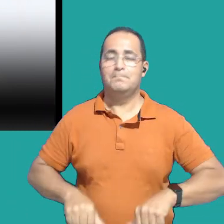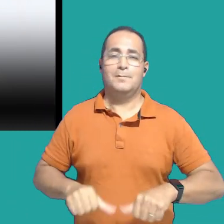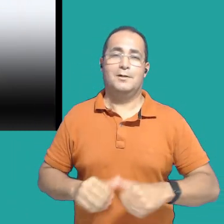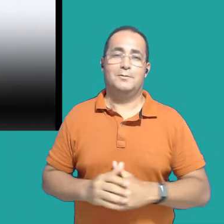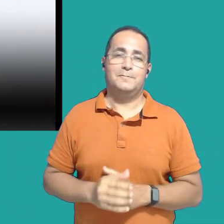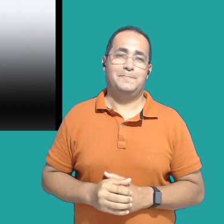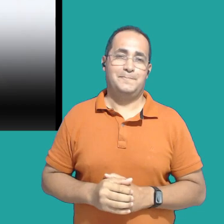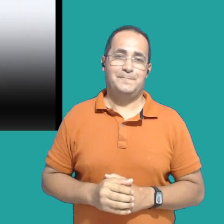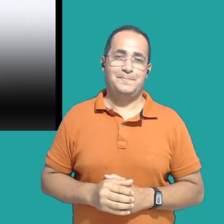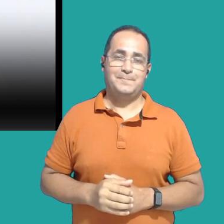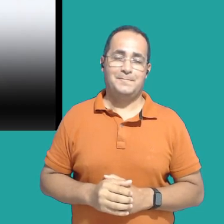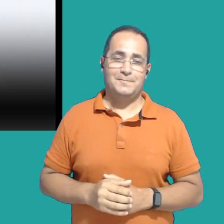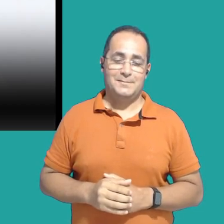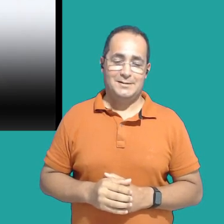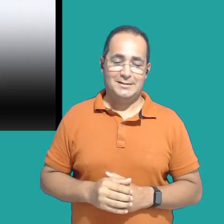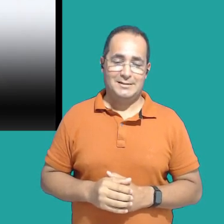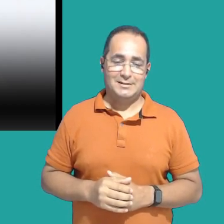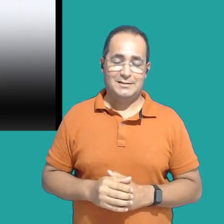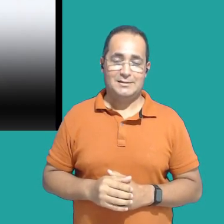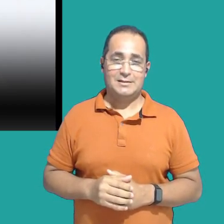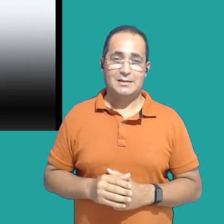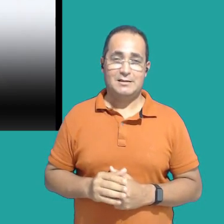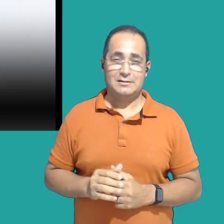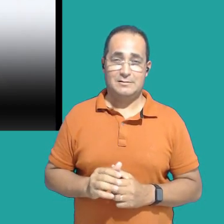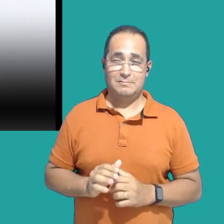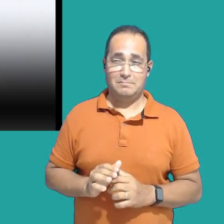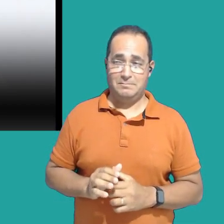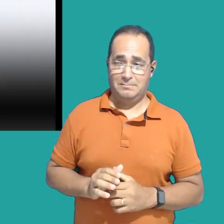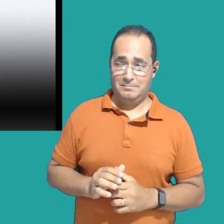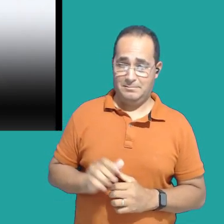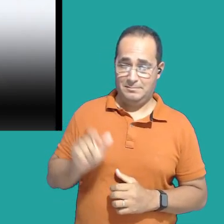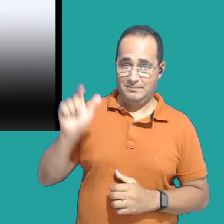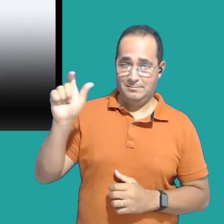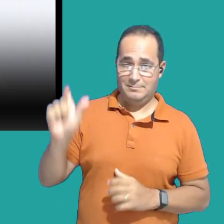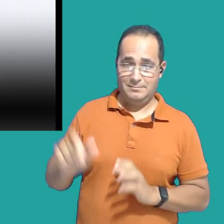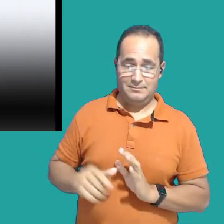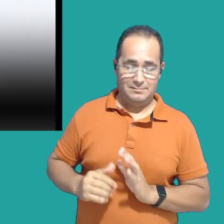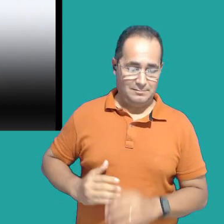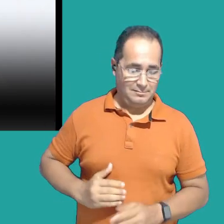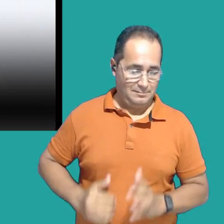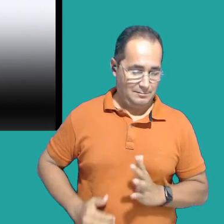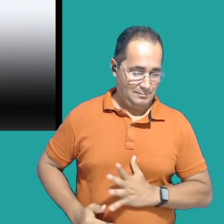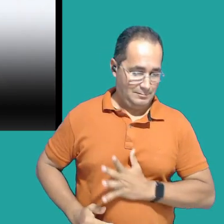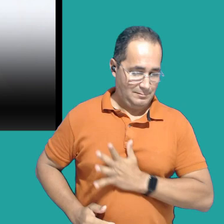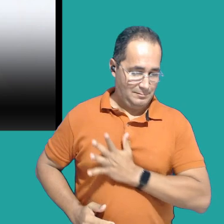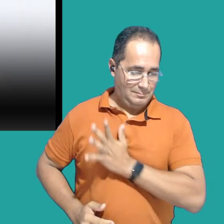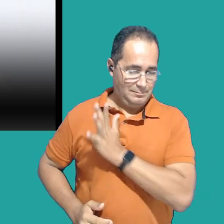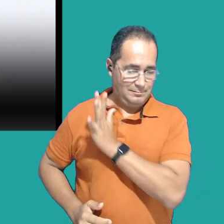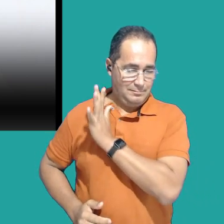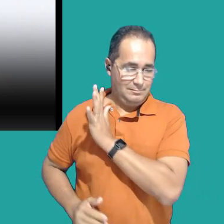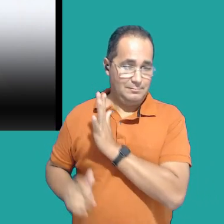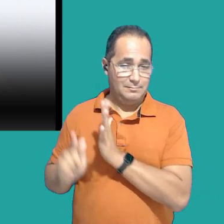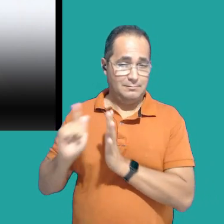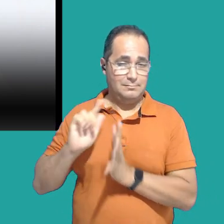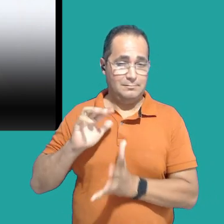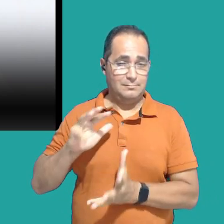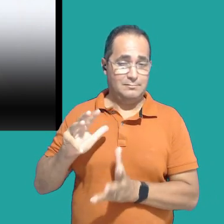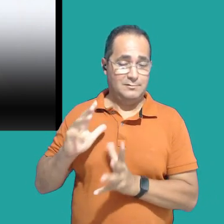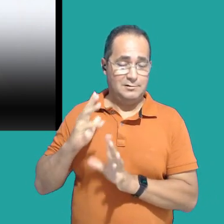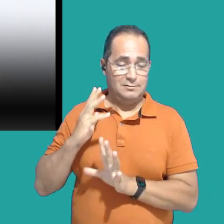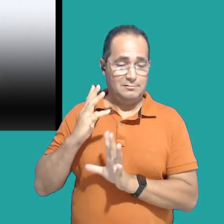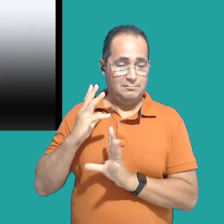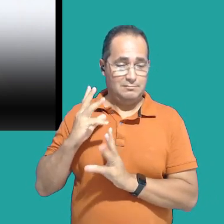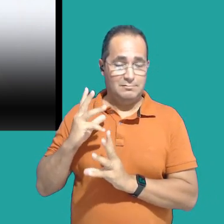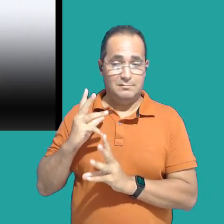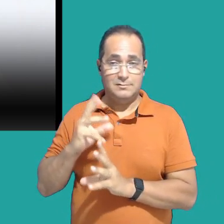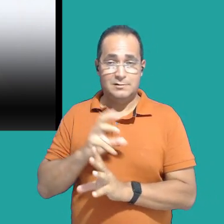É, e aí, obviamente, eu fui pegando a aversão ao professor e, naturalmente, a disciplina. Então, eu fui me